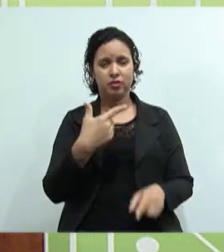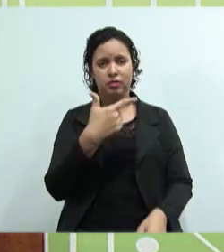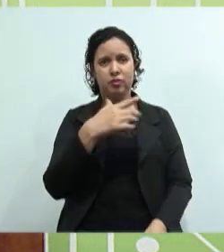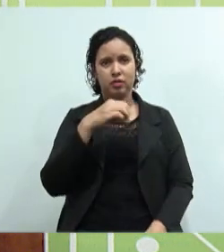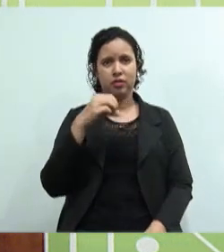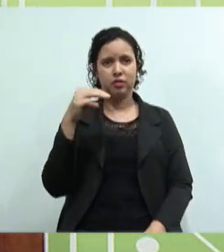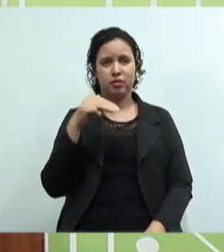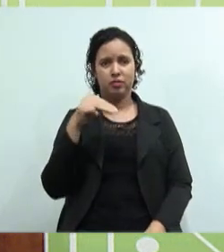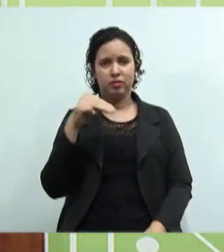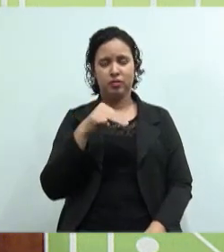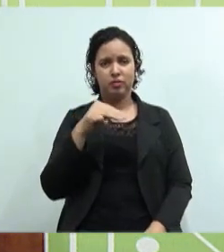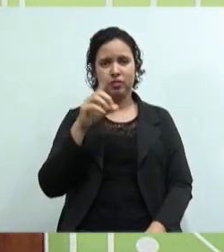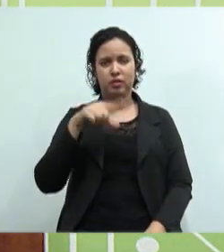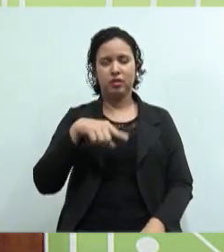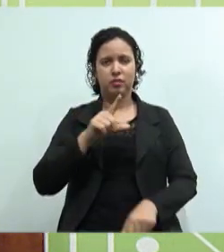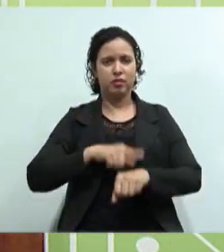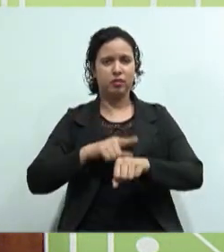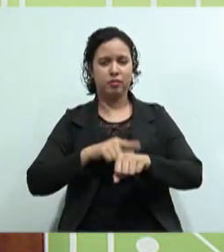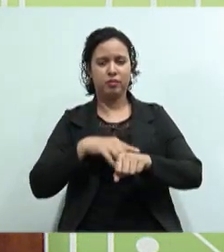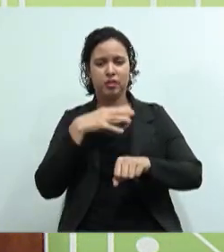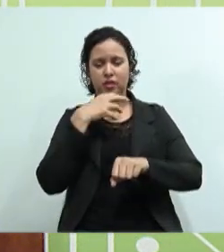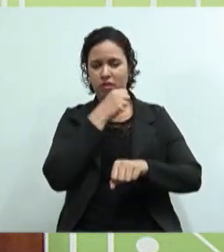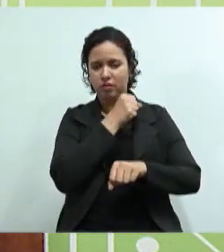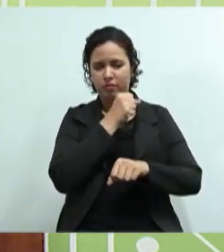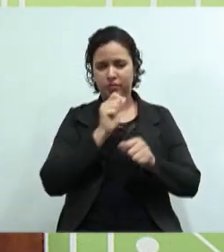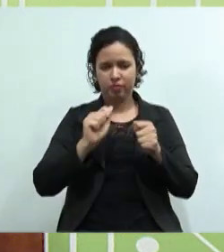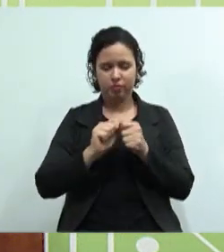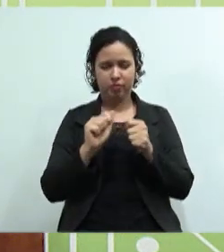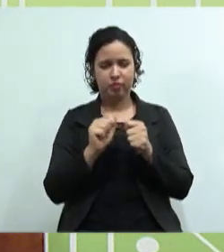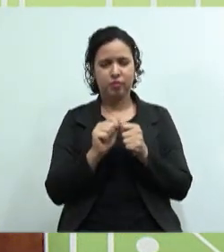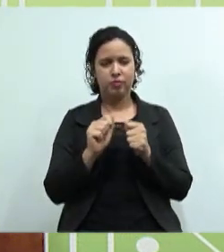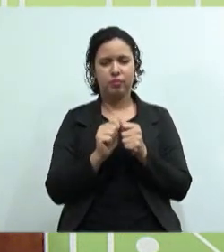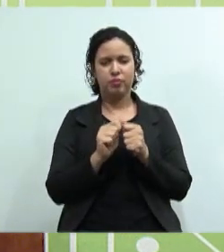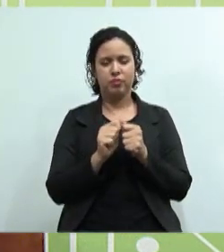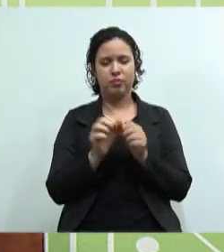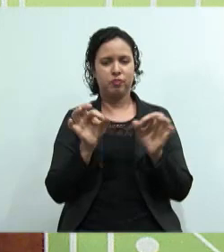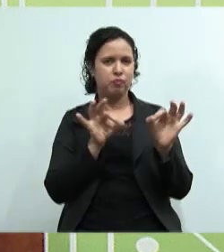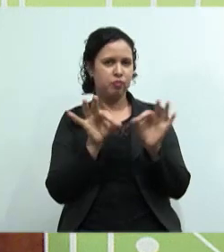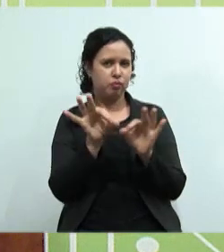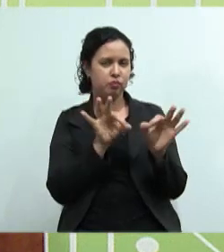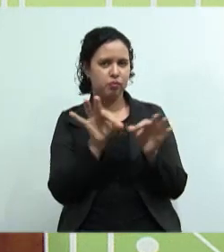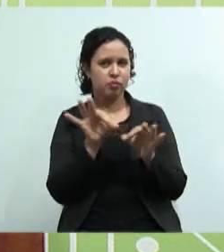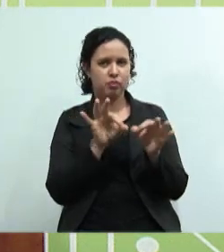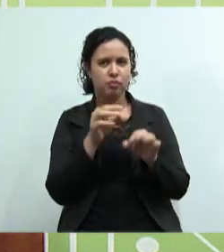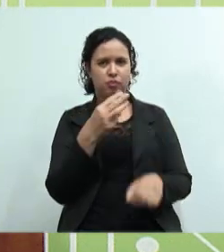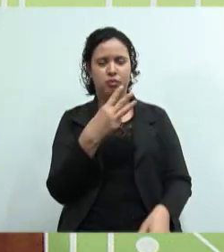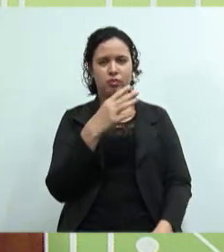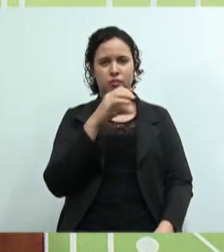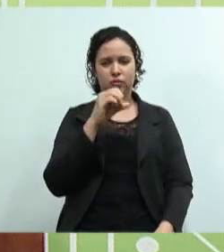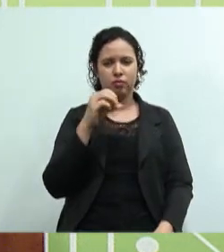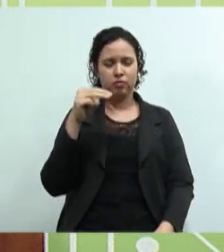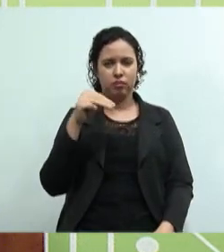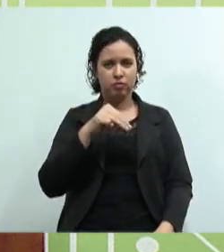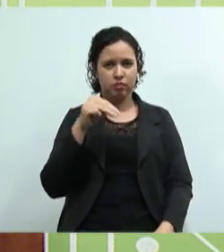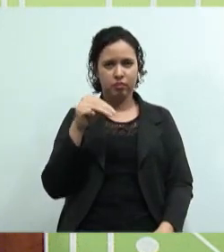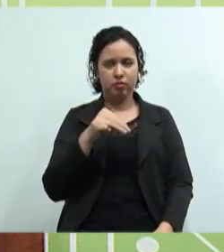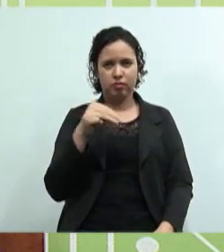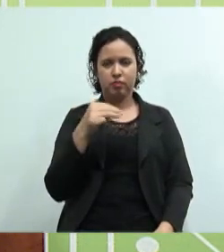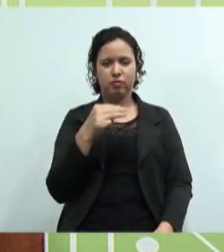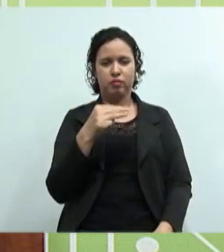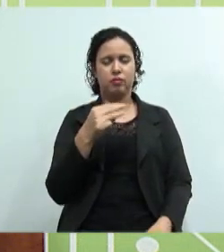tempo. Então eu estou construindo um tutorial, porque eu vou demorar uns 30 minutos para responder. Eu vou construir um